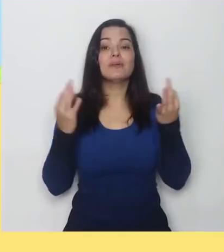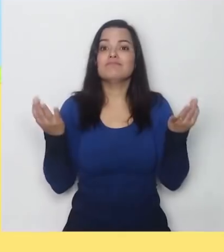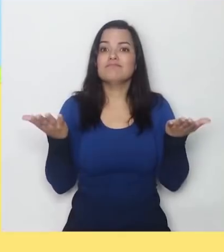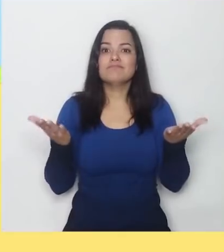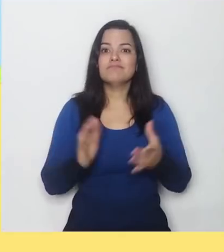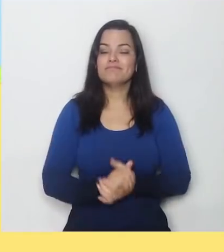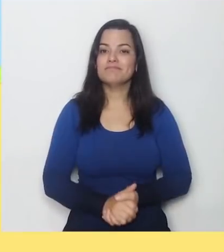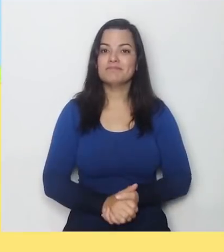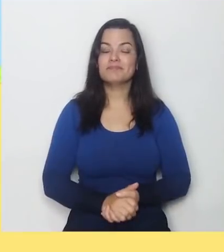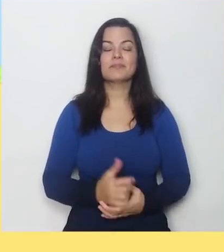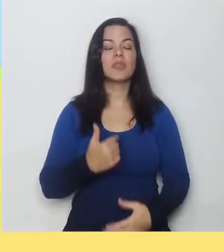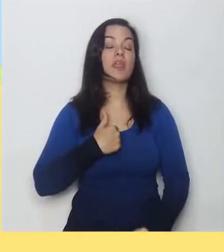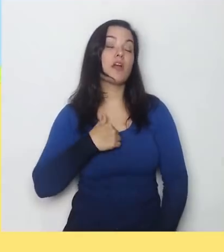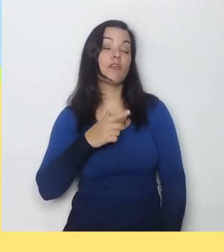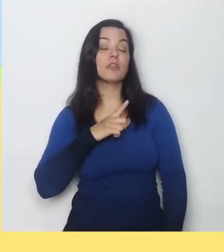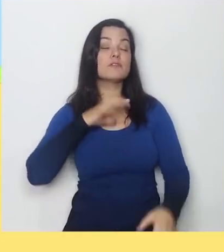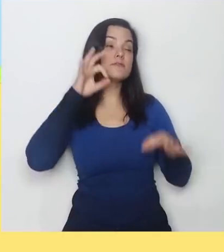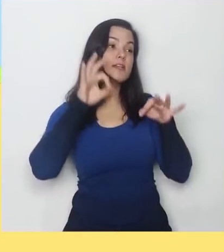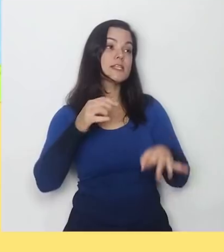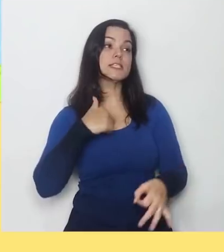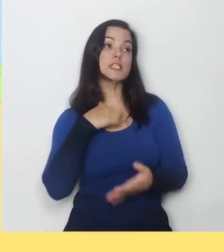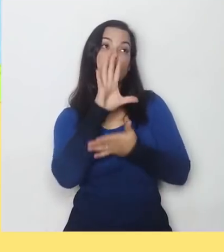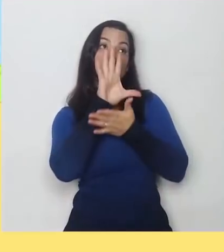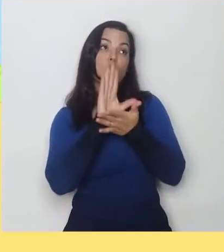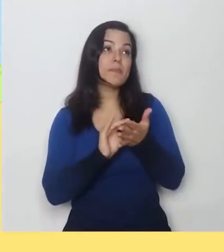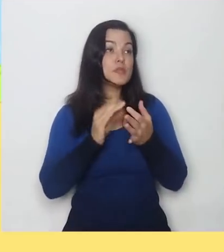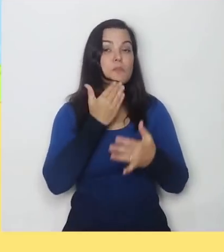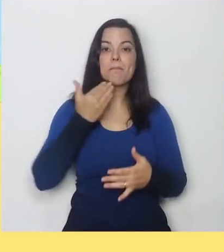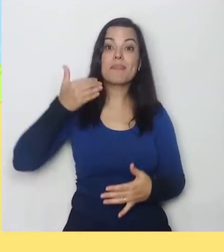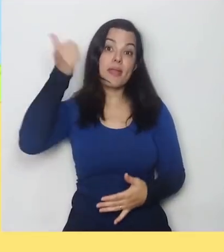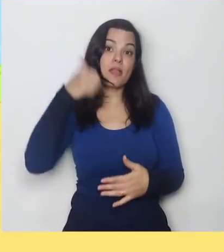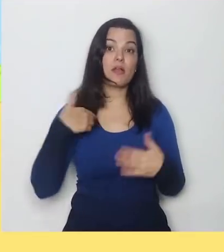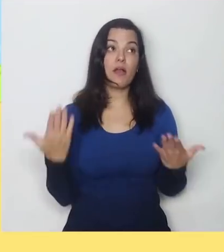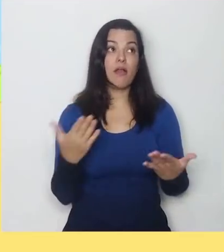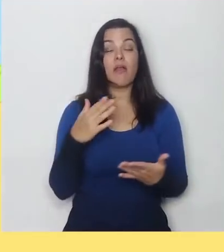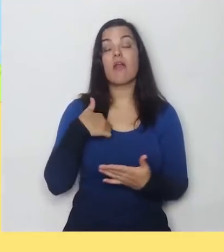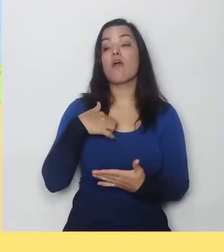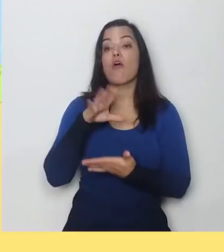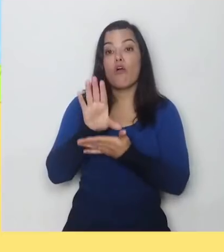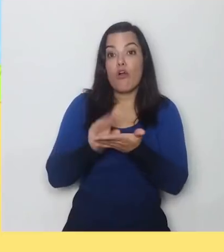Aposto que eu sei imitar muito melhor do que esse Eco. Eu imito cachorro,